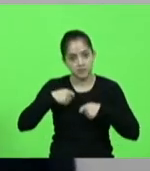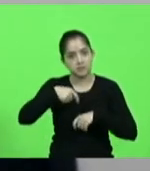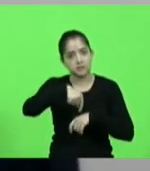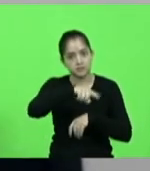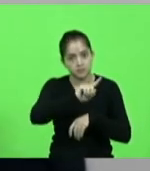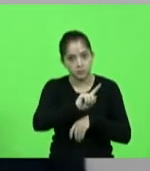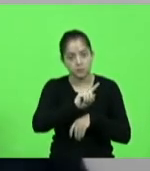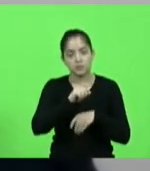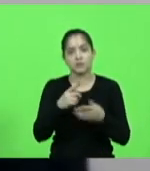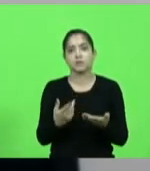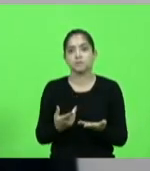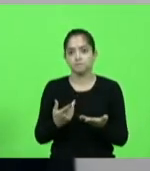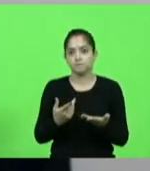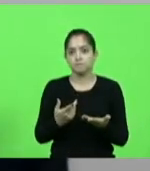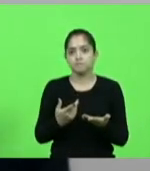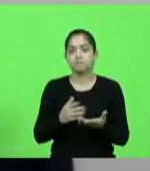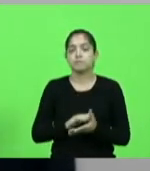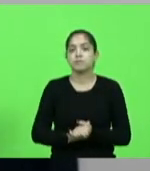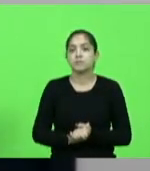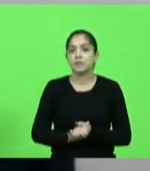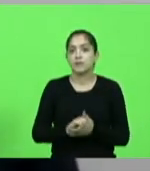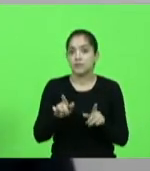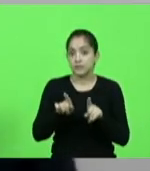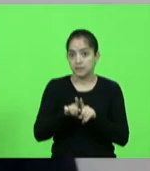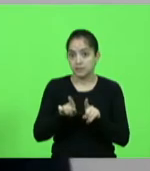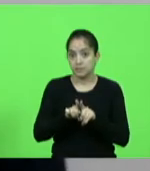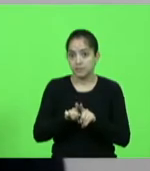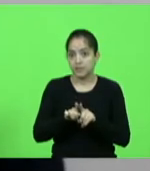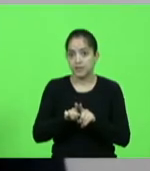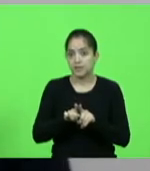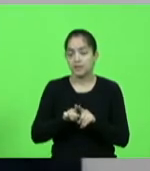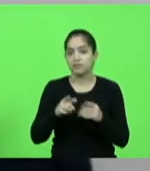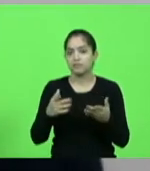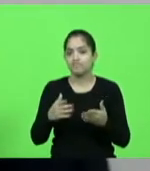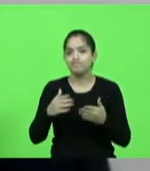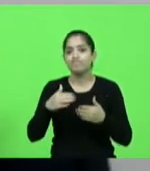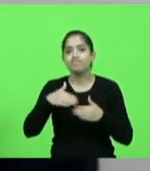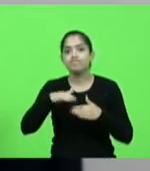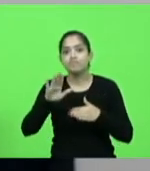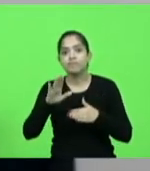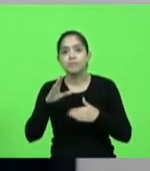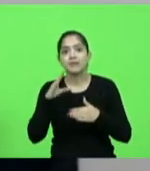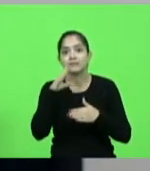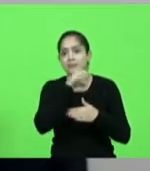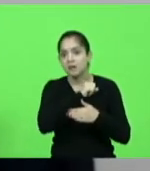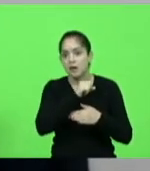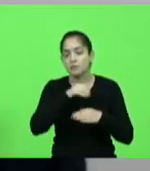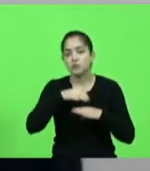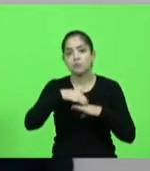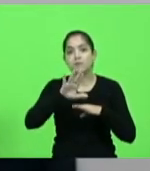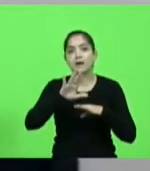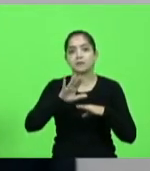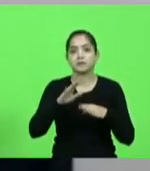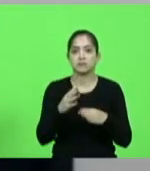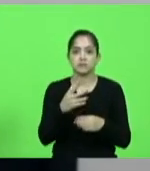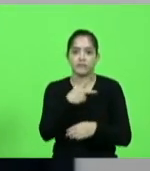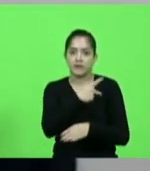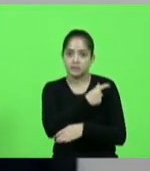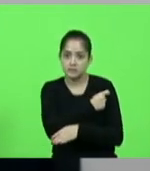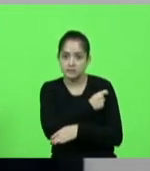busca ativa e que se lute também a questão de termos com mais rapidez, mais vacinas, para de fato